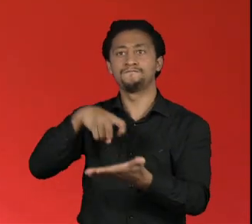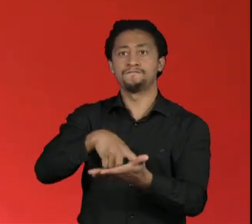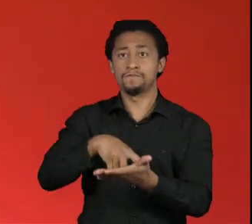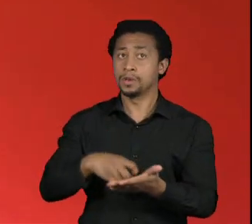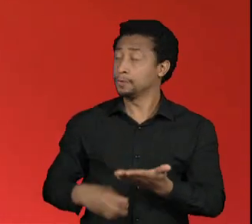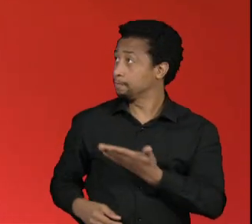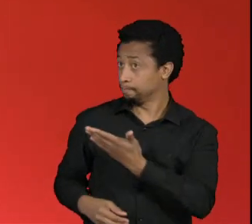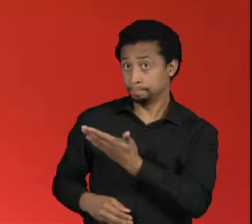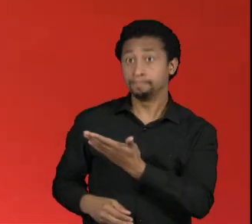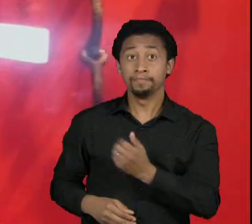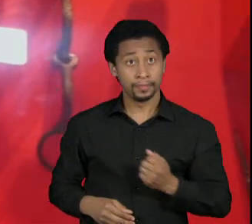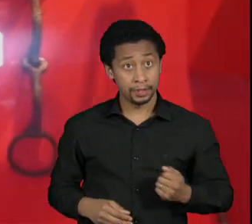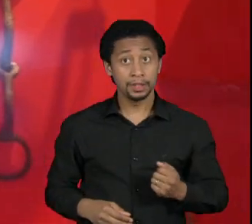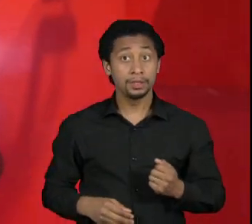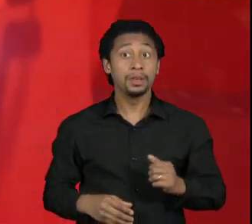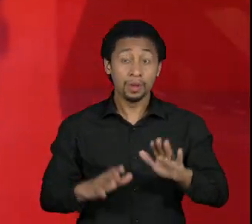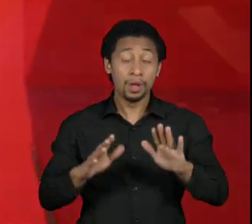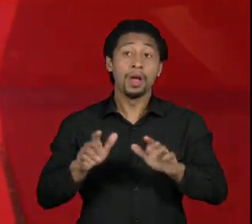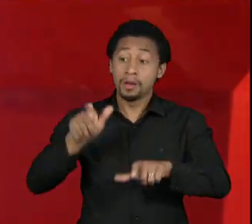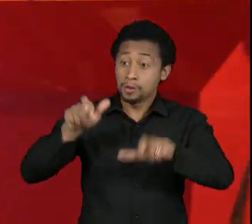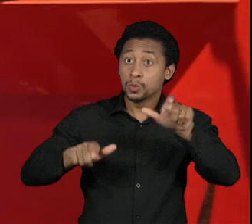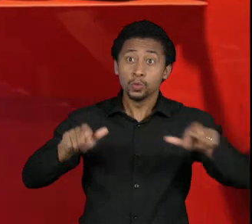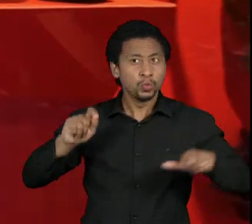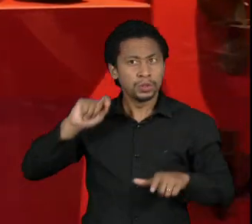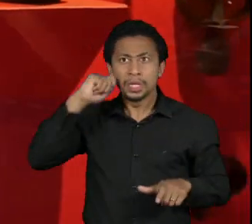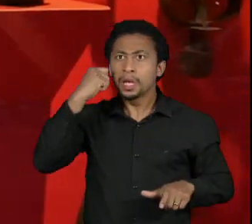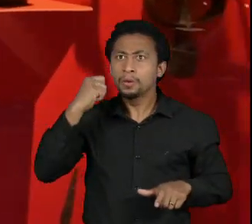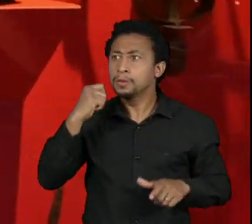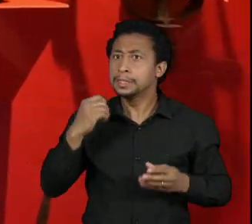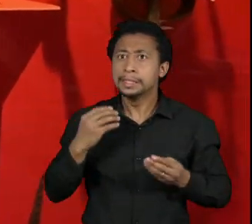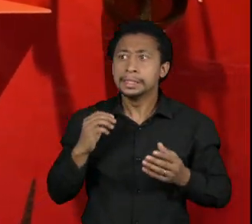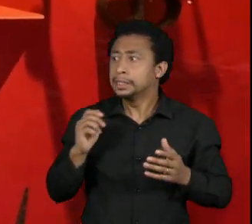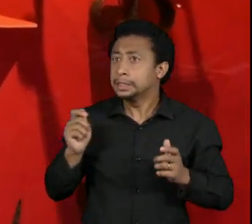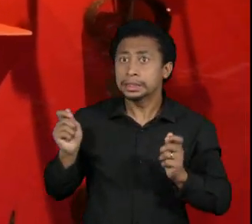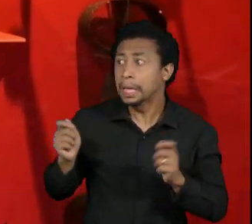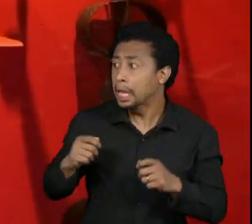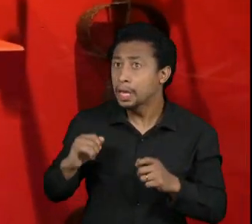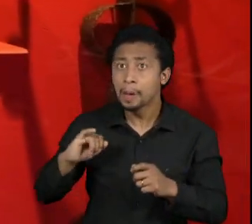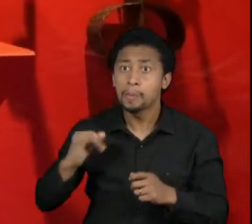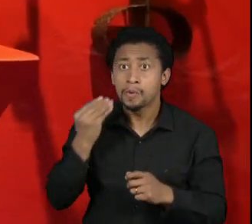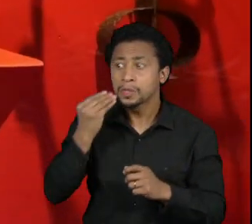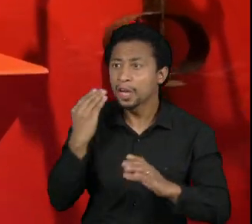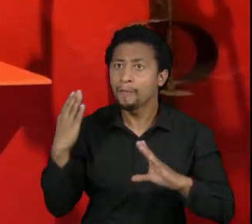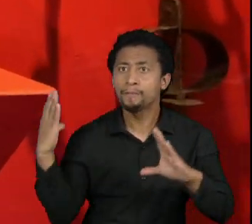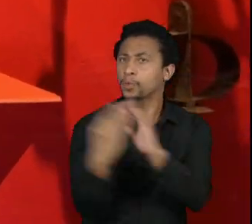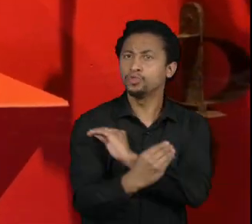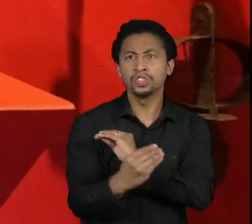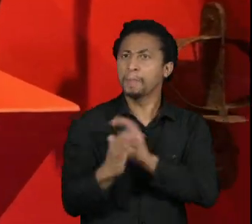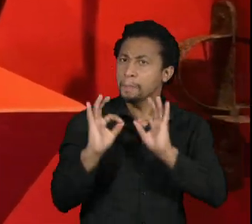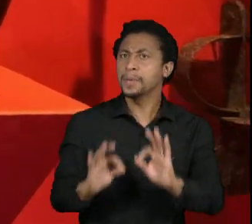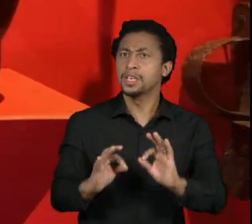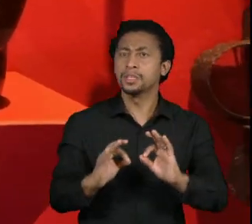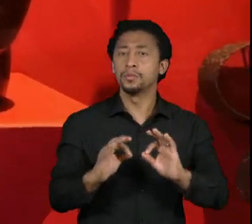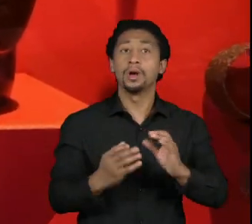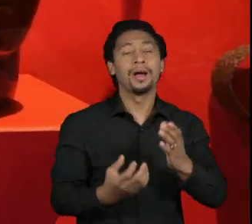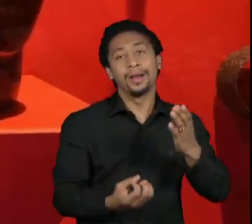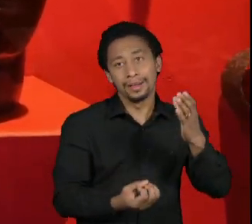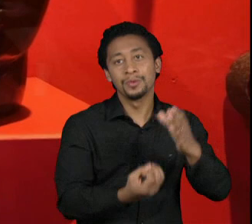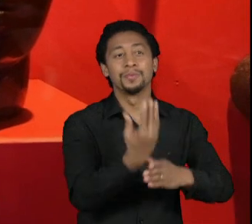primeira oportunidade, os negros fugiam, né, se aquilombavam, se rebelavam, né. E a história do Brasil nos